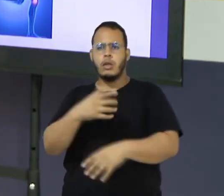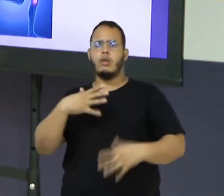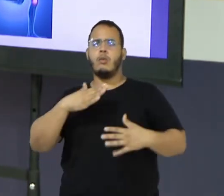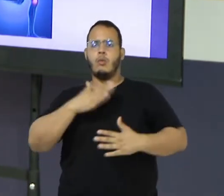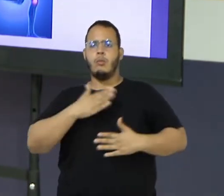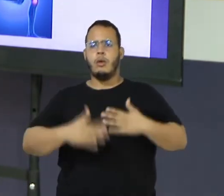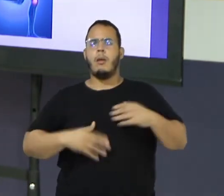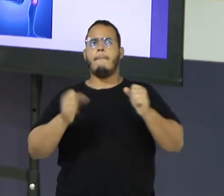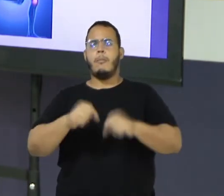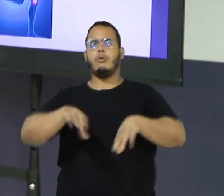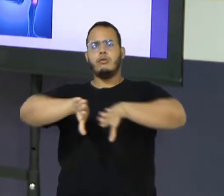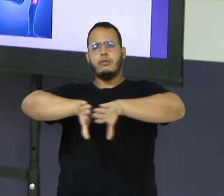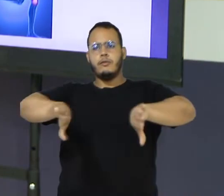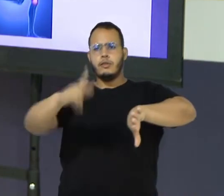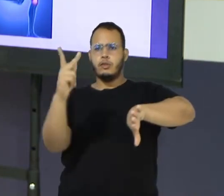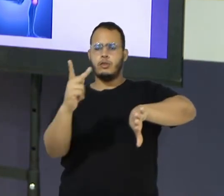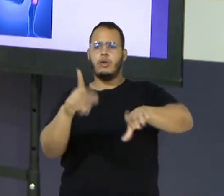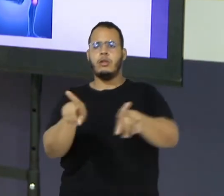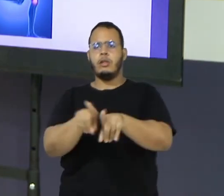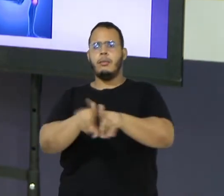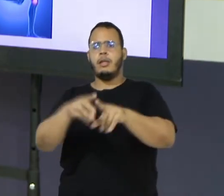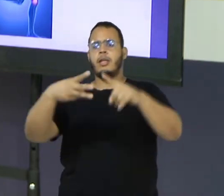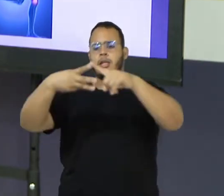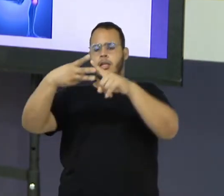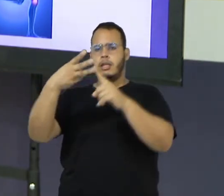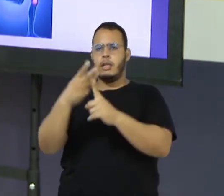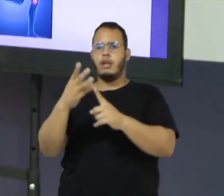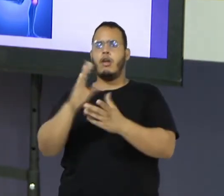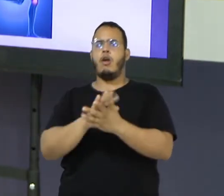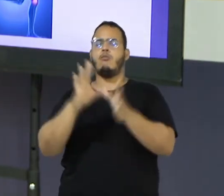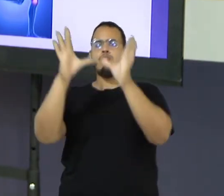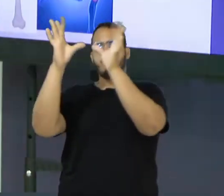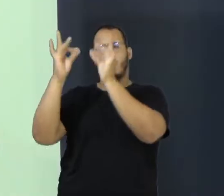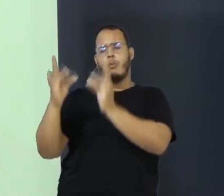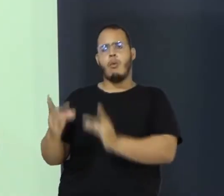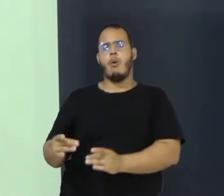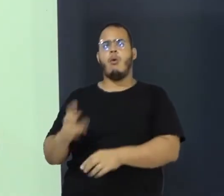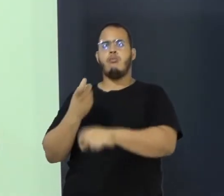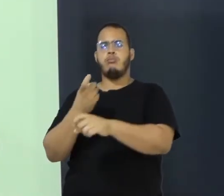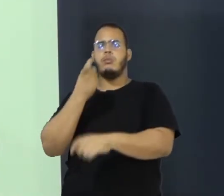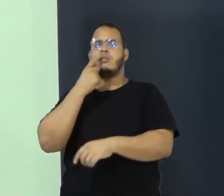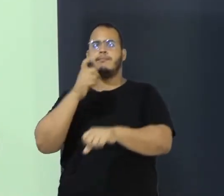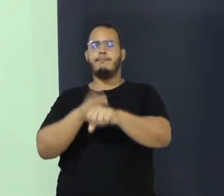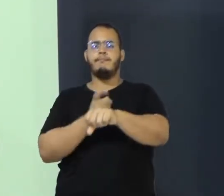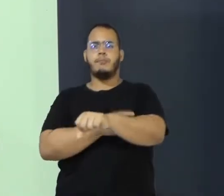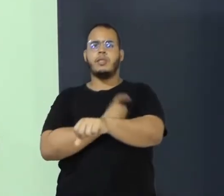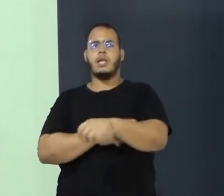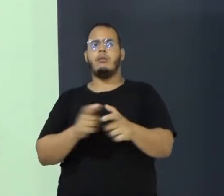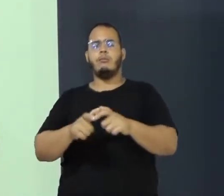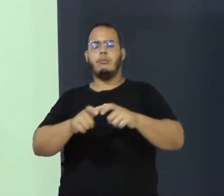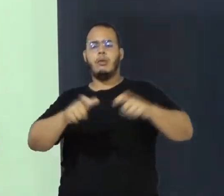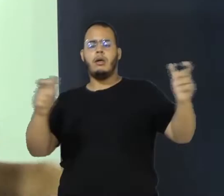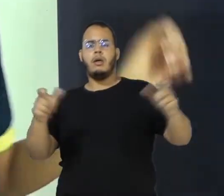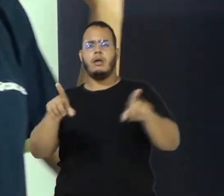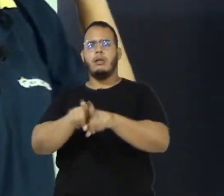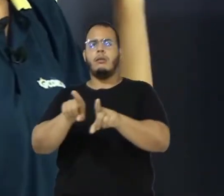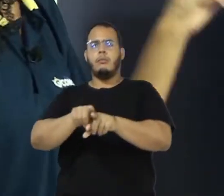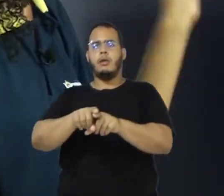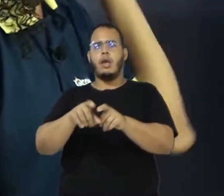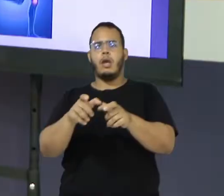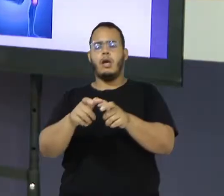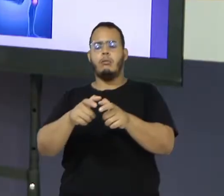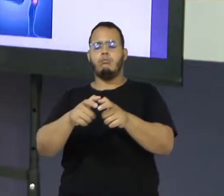em dois, e existem 3 tipos de ossos. Esses ossos, né, eles podem ser classificados aí pelo tamanho, pela espessura, certo? E